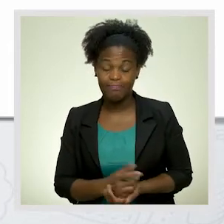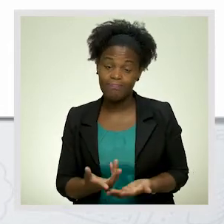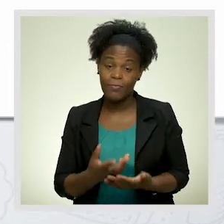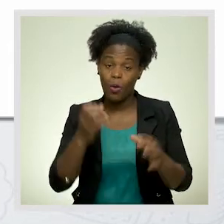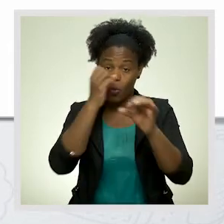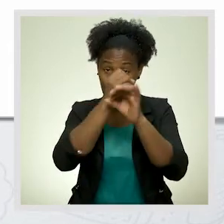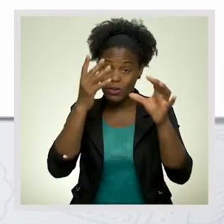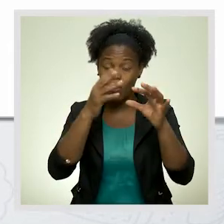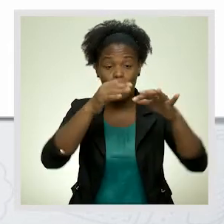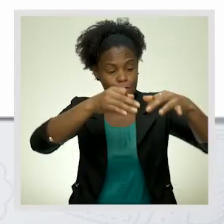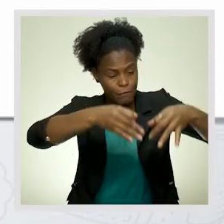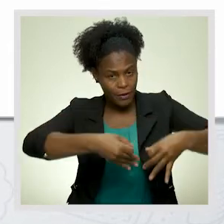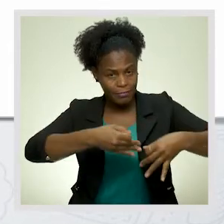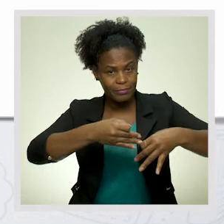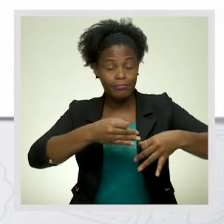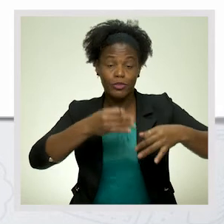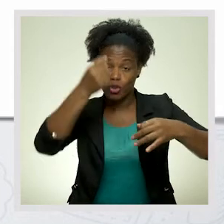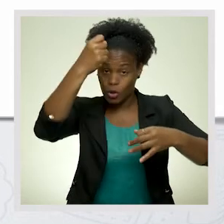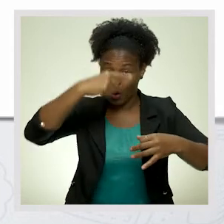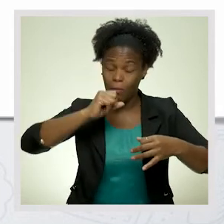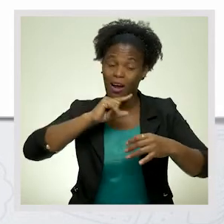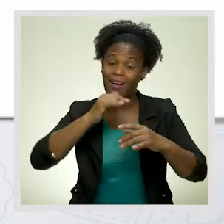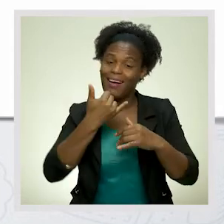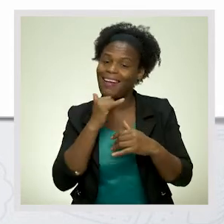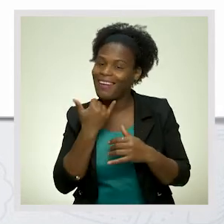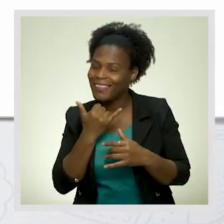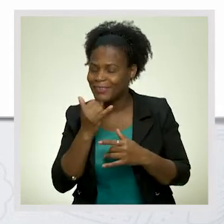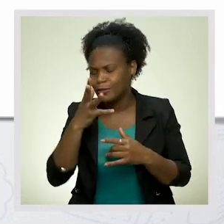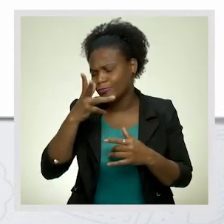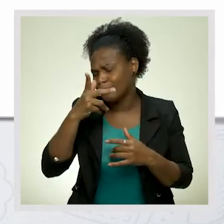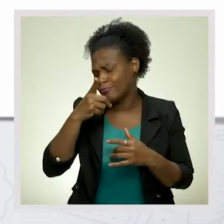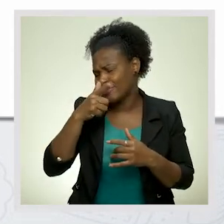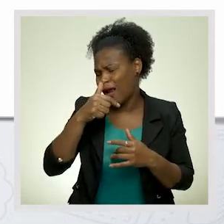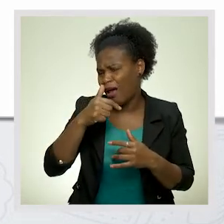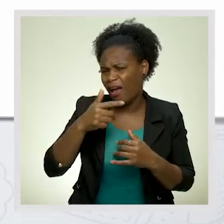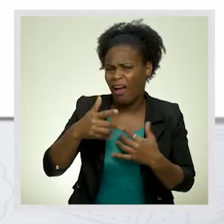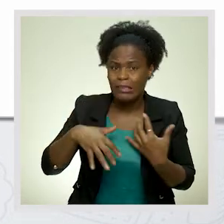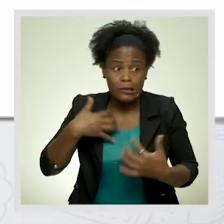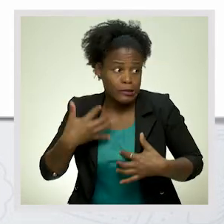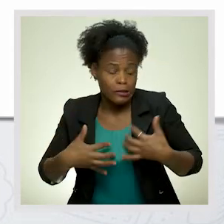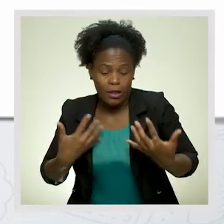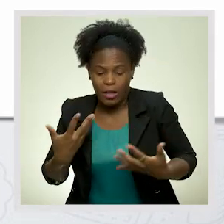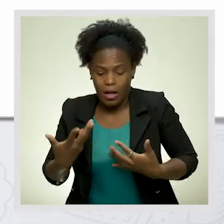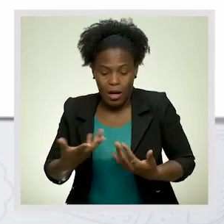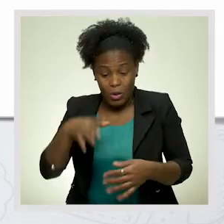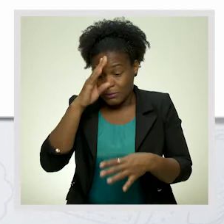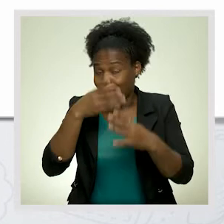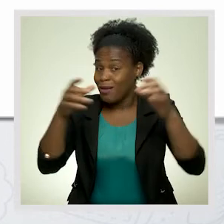que pode ser alegre, triste, cômico ou trágico. Tem a ver com